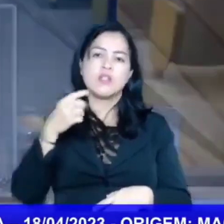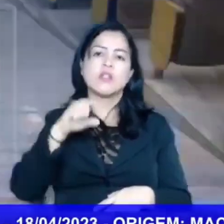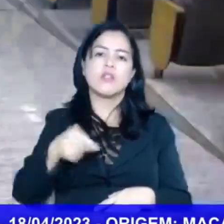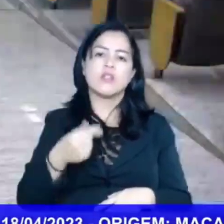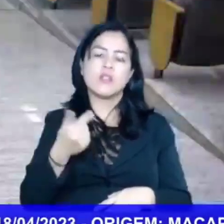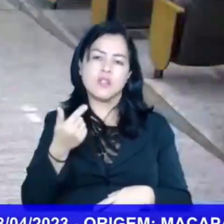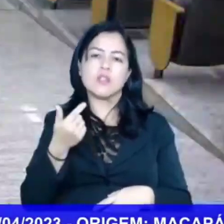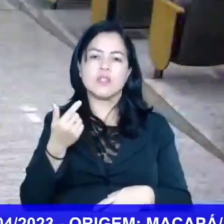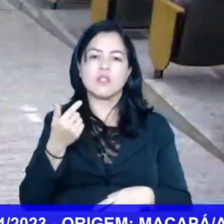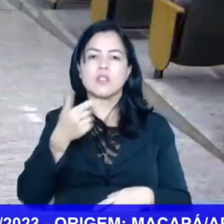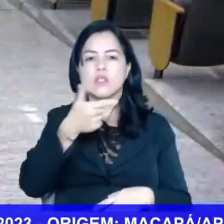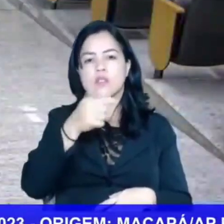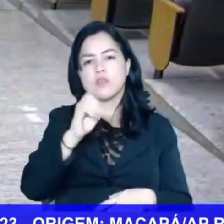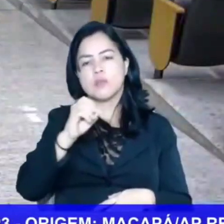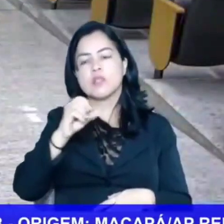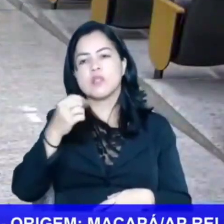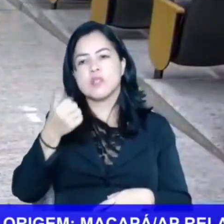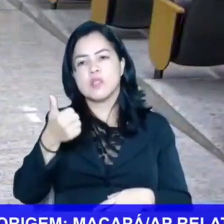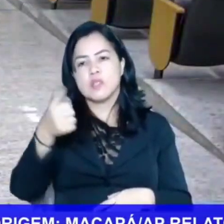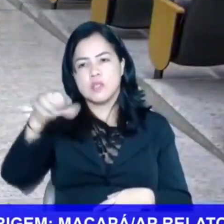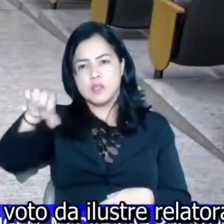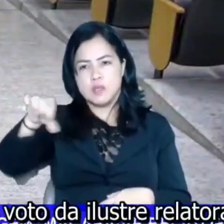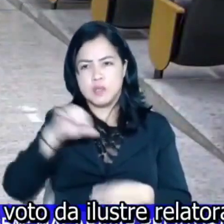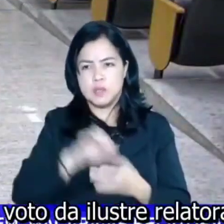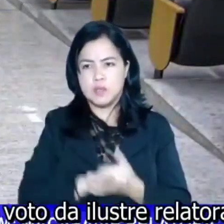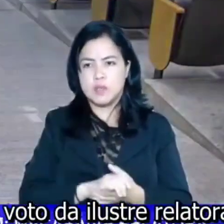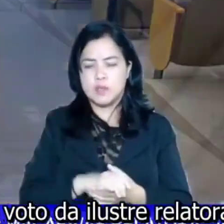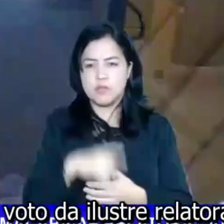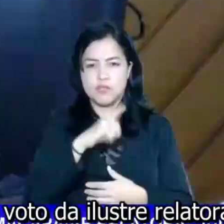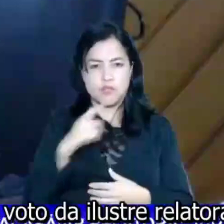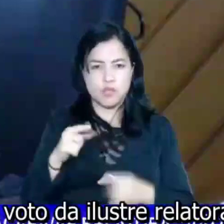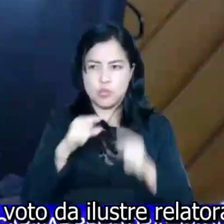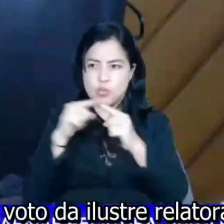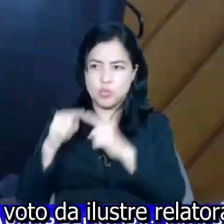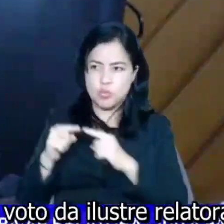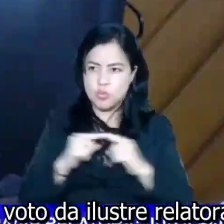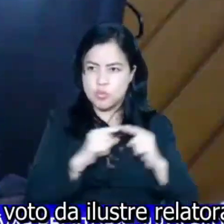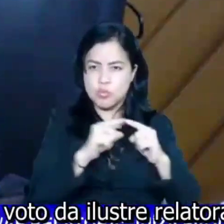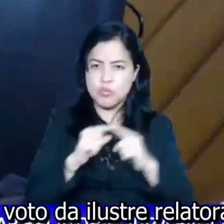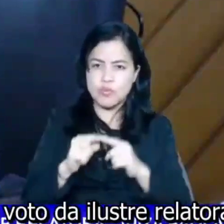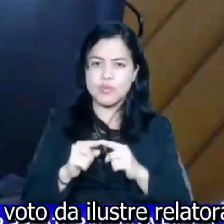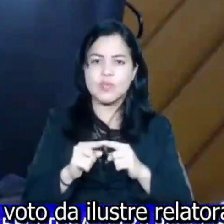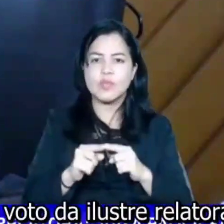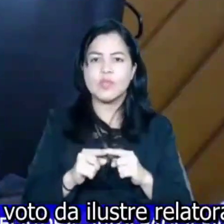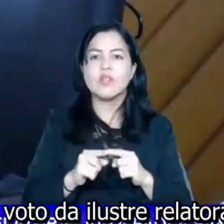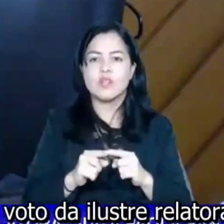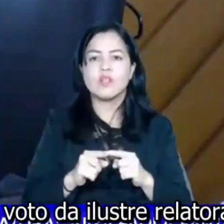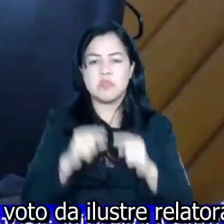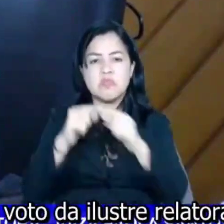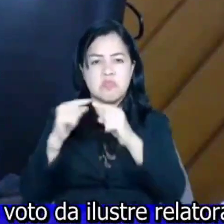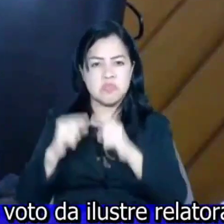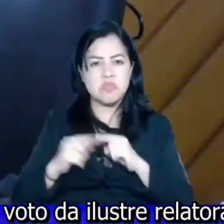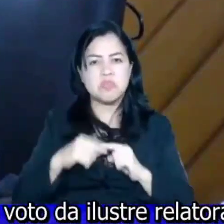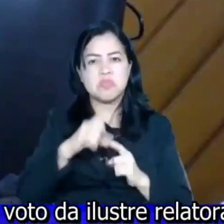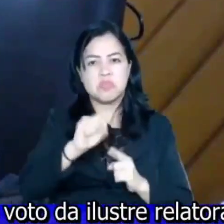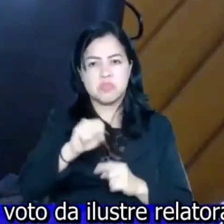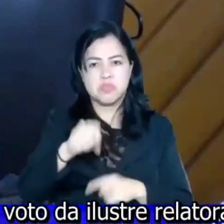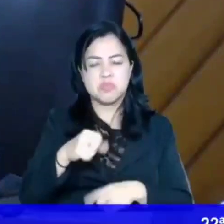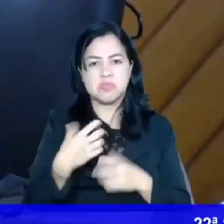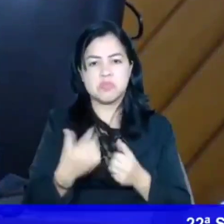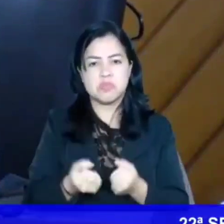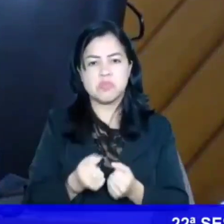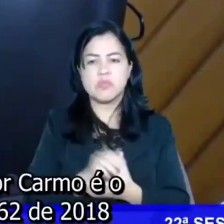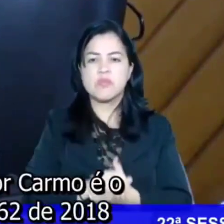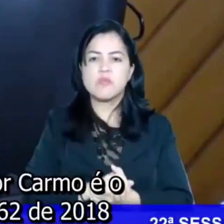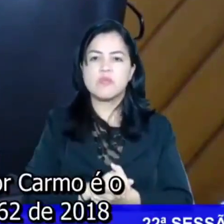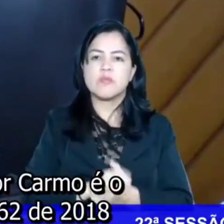23.607/2019. É como voto. Imagem ampla do plenário. Não havendo foco, desembargador João Lastes. Ressalva, nos termos do voto da ilustre